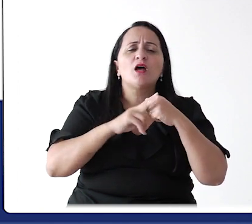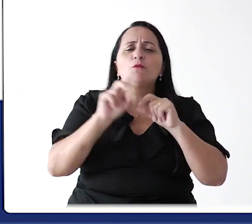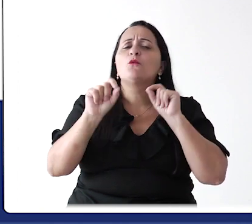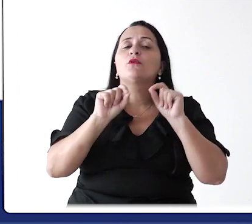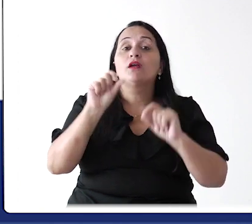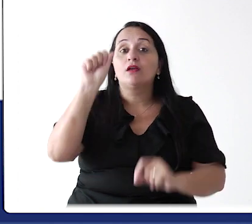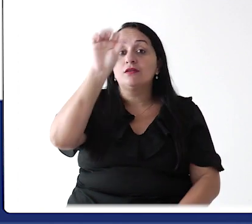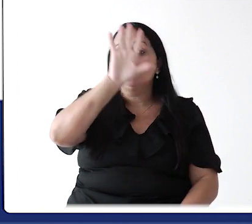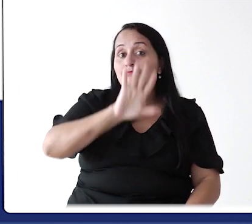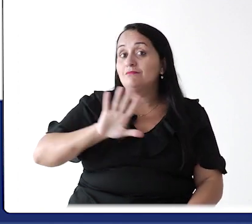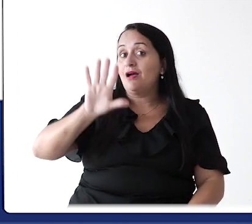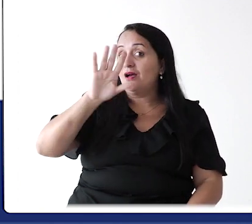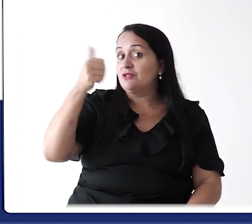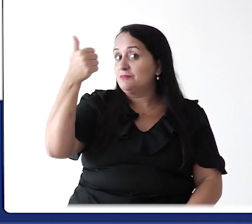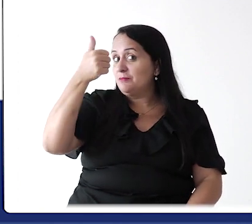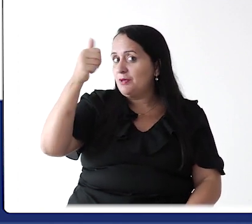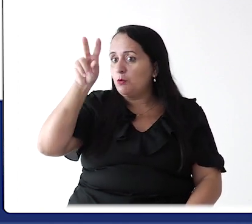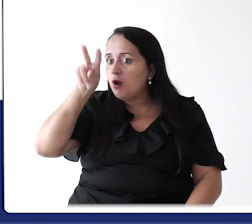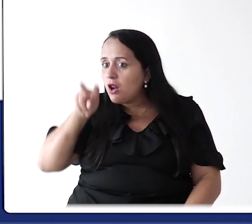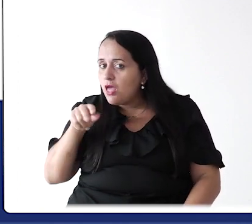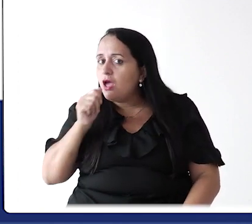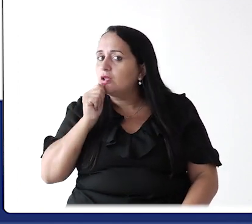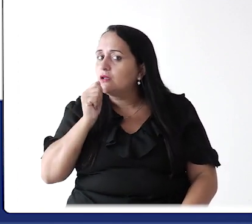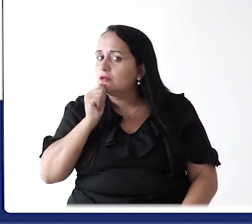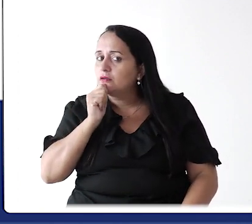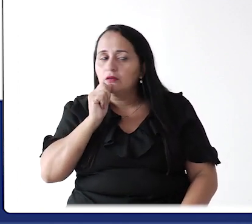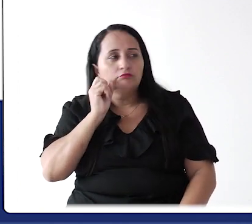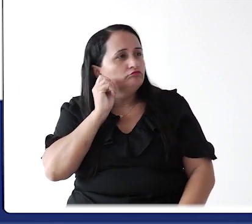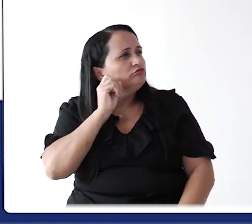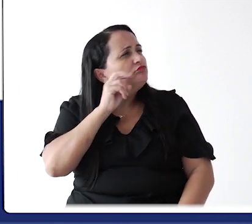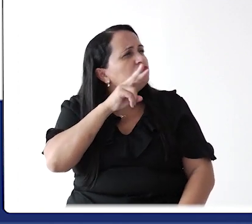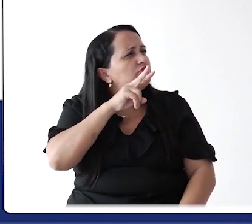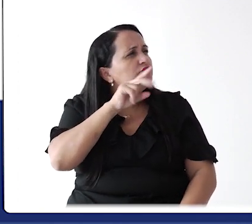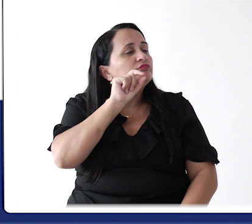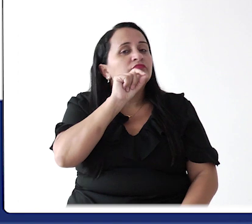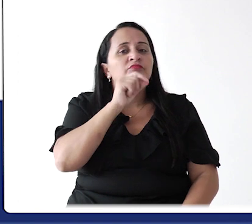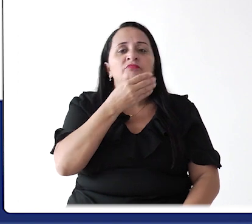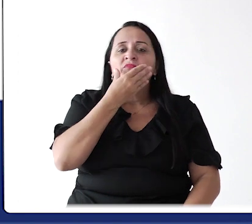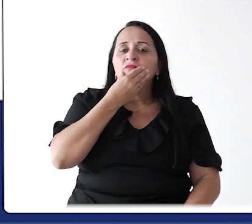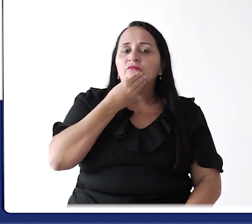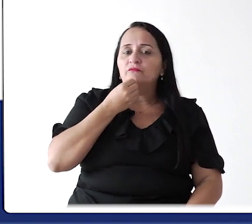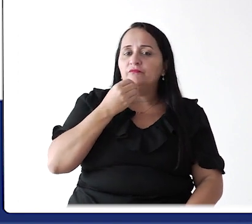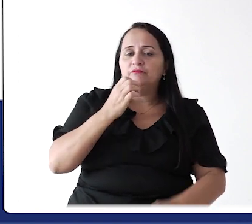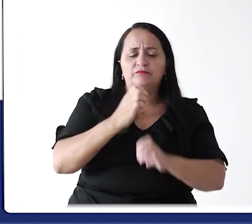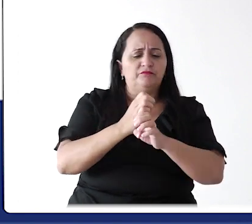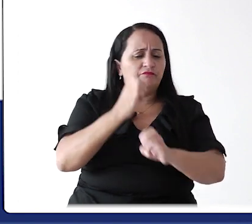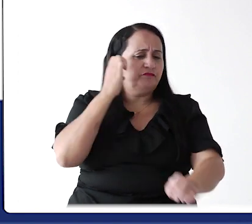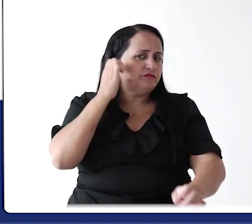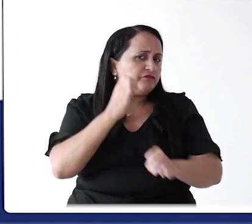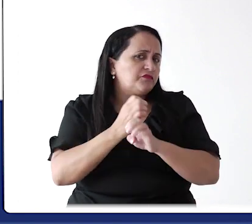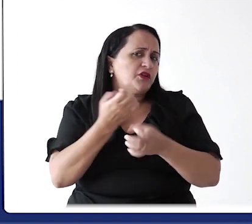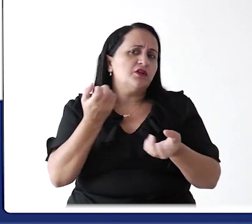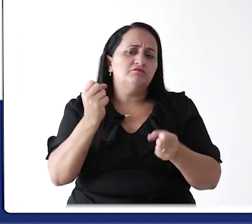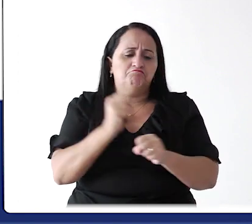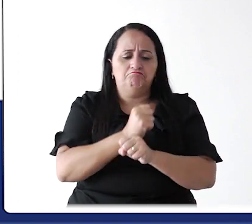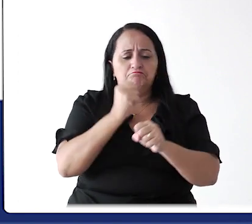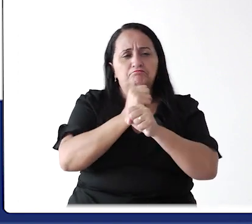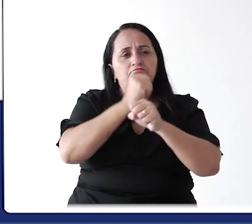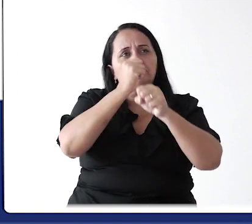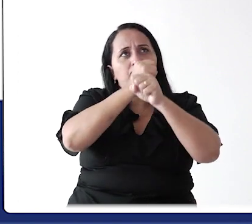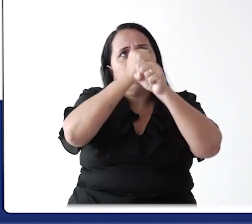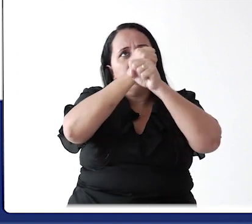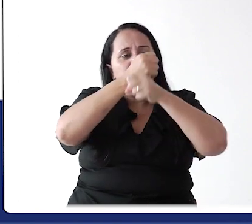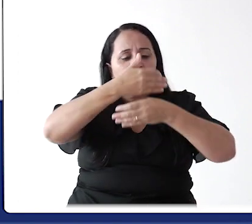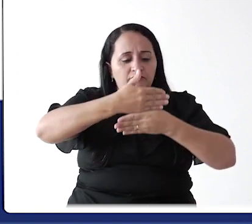imagem, exatamente. Eu trouxe para vocês esse rapaz, esse engenheiro, arquiteto, pedreiro, construindo um